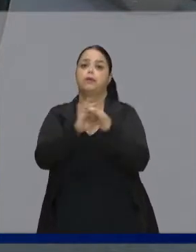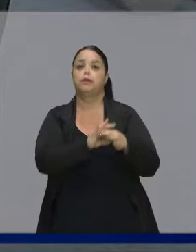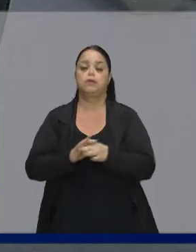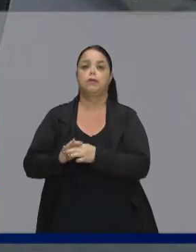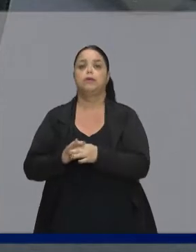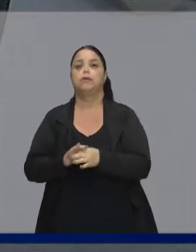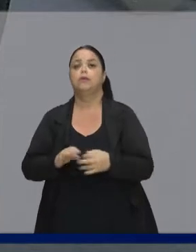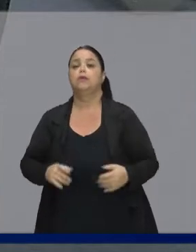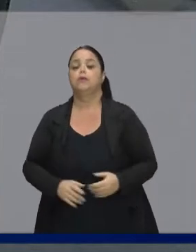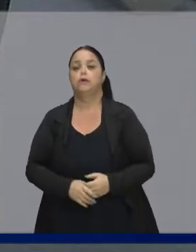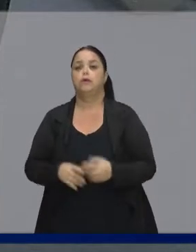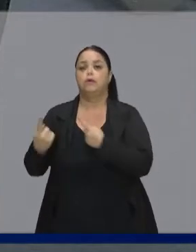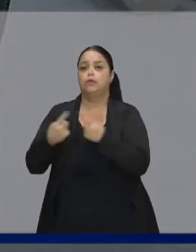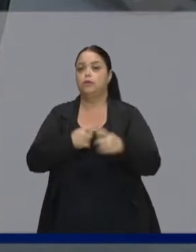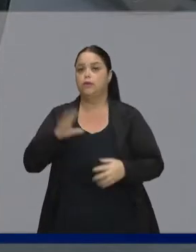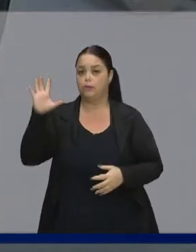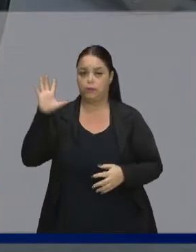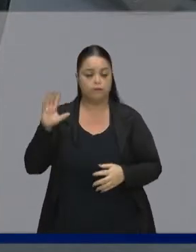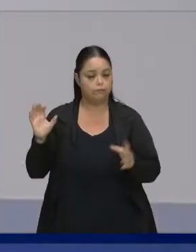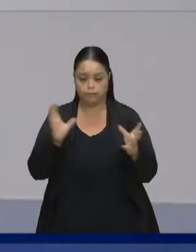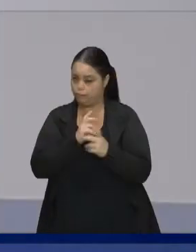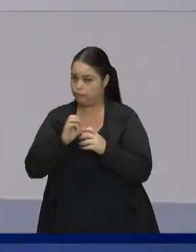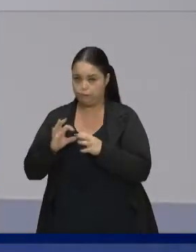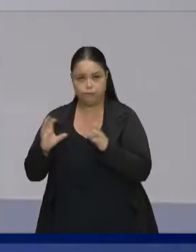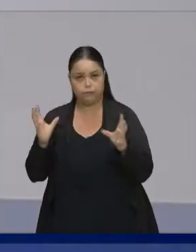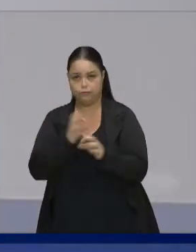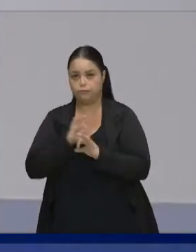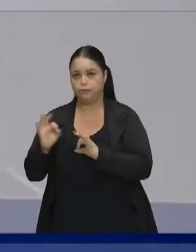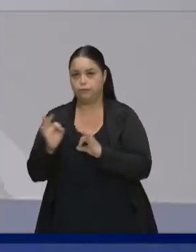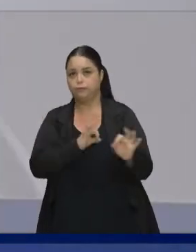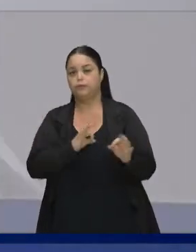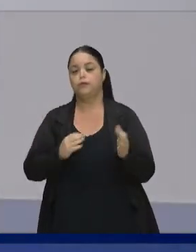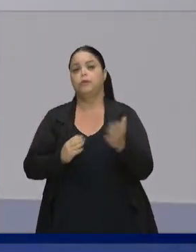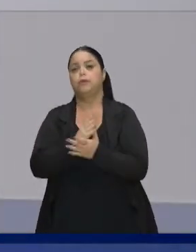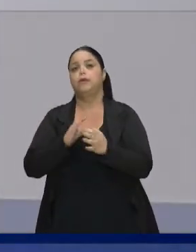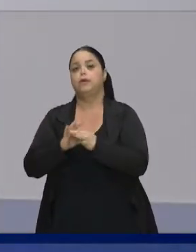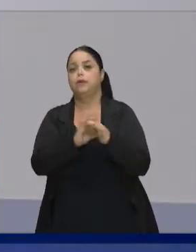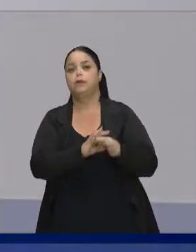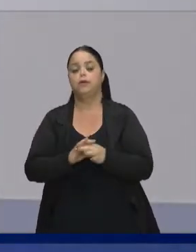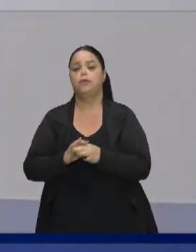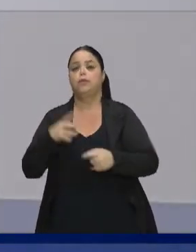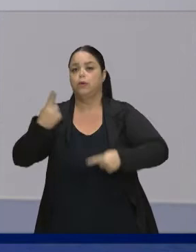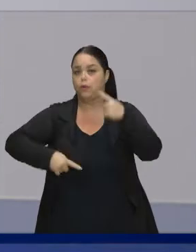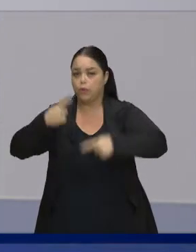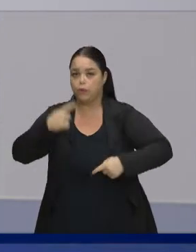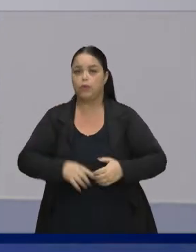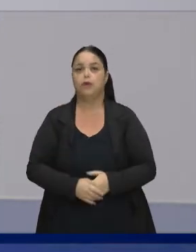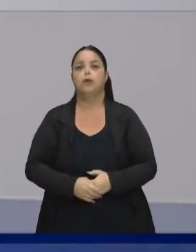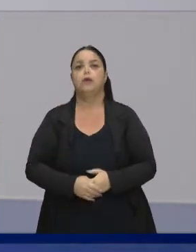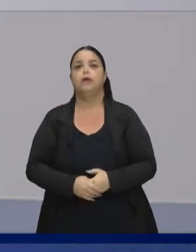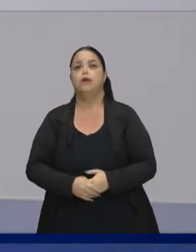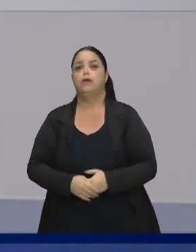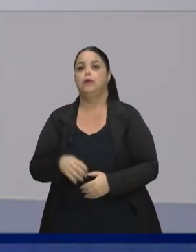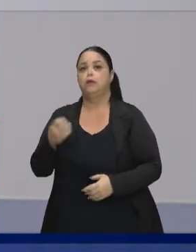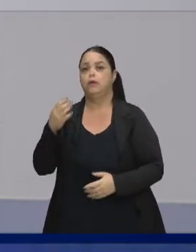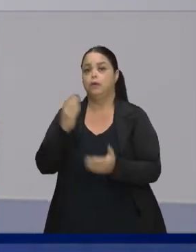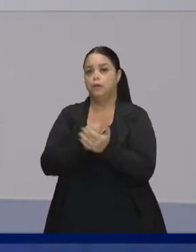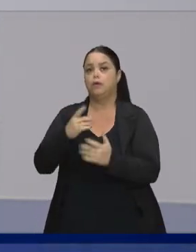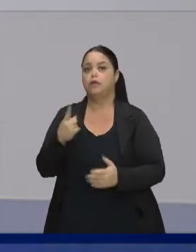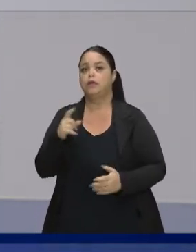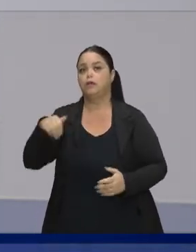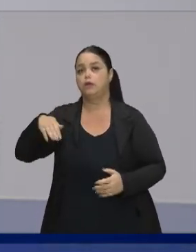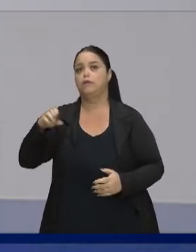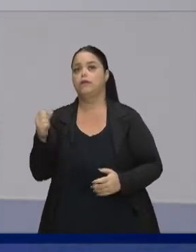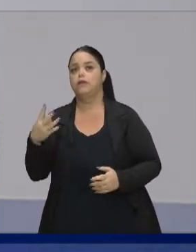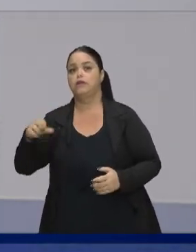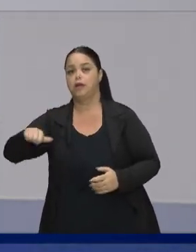permanece em comissão. Os contrários manifestam. Nenhuma manifestação contrária. Processo aprovado por unanimidade. Em discussão, o processo 13097-2021.